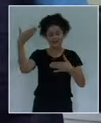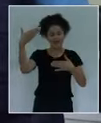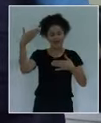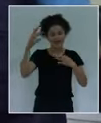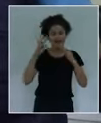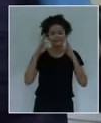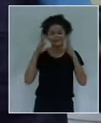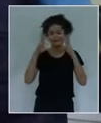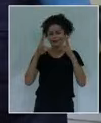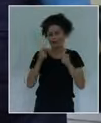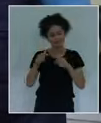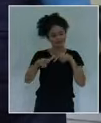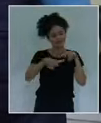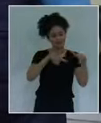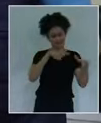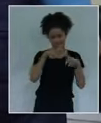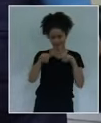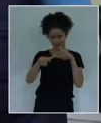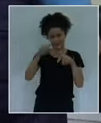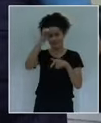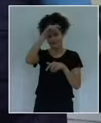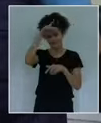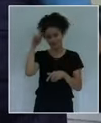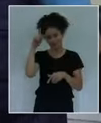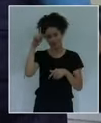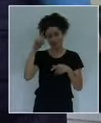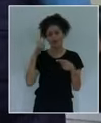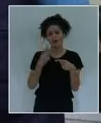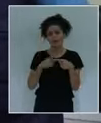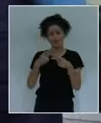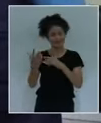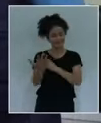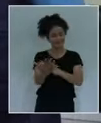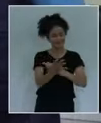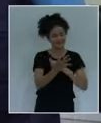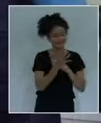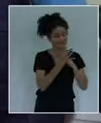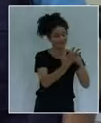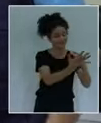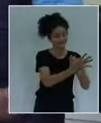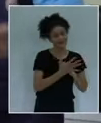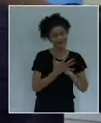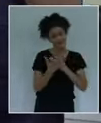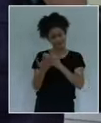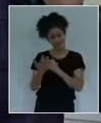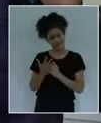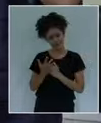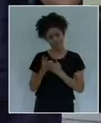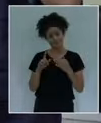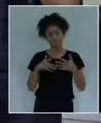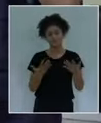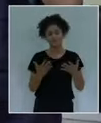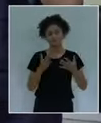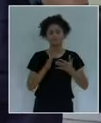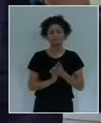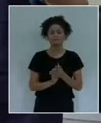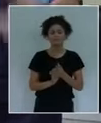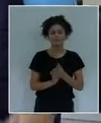rede municipal, que sem eles a gente também não consegue fazer nada. E você falou para Catar também